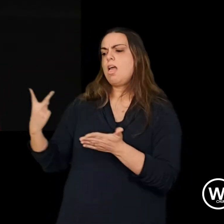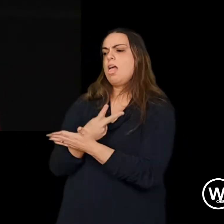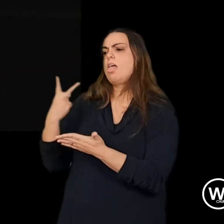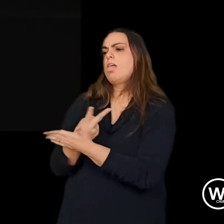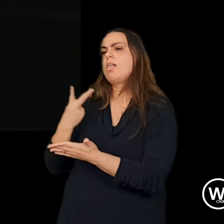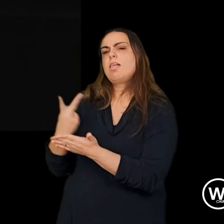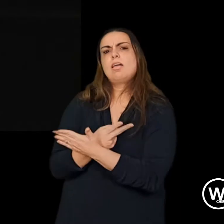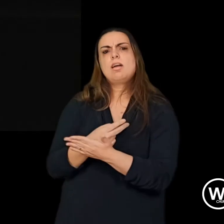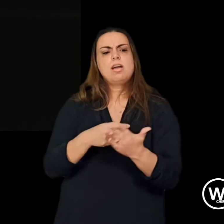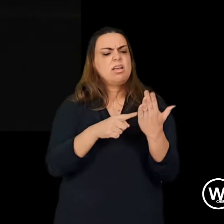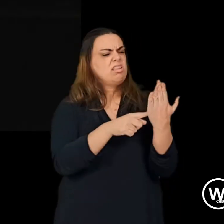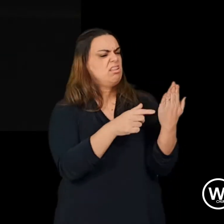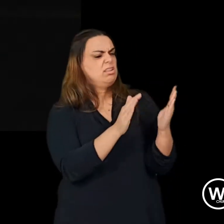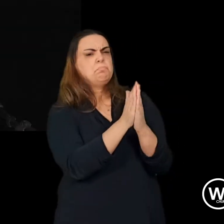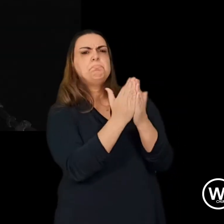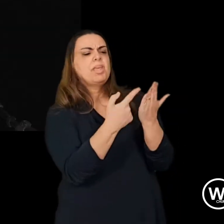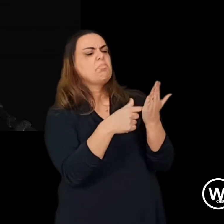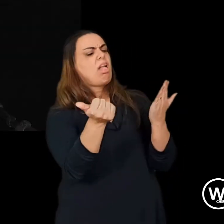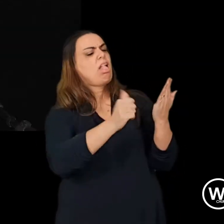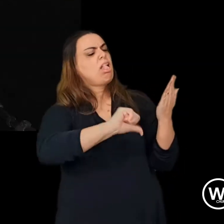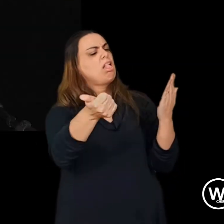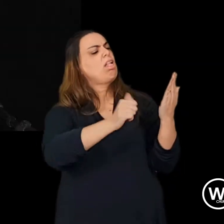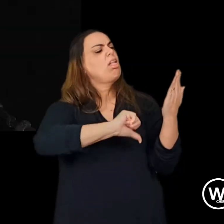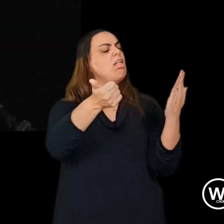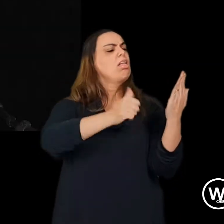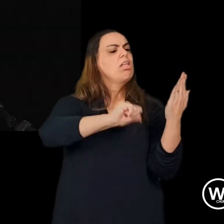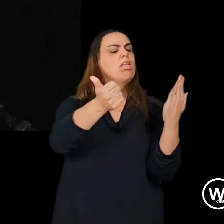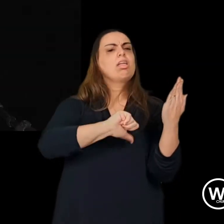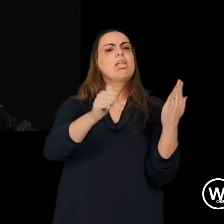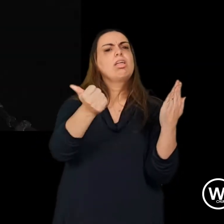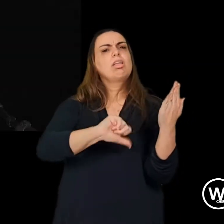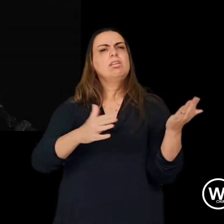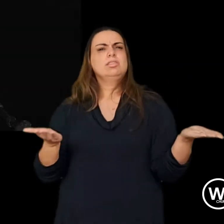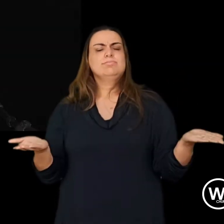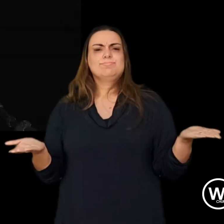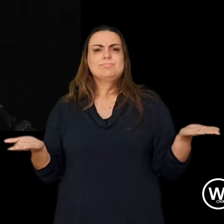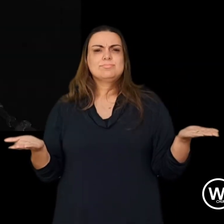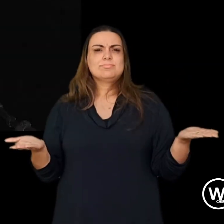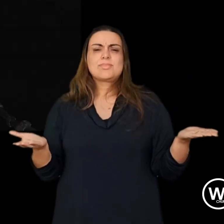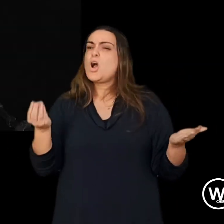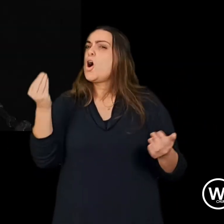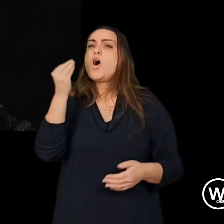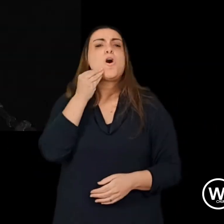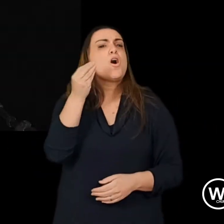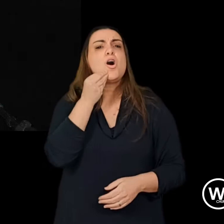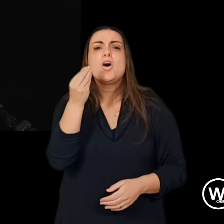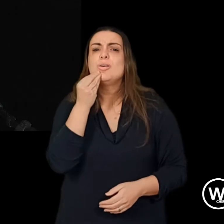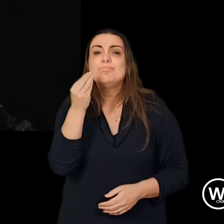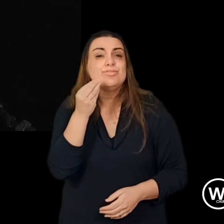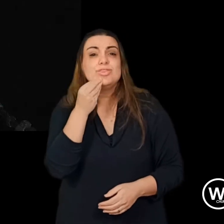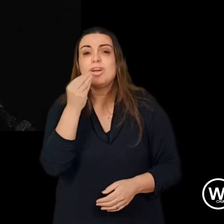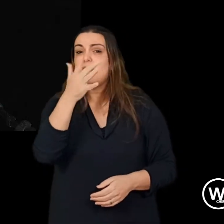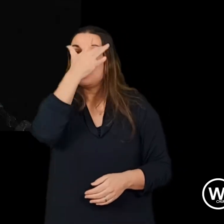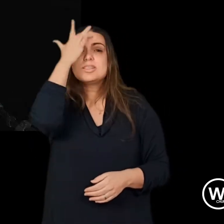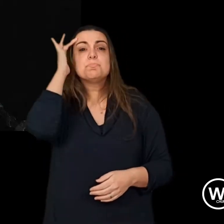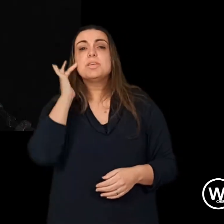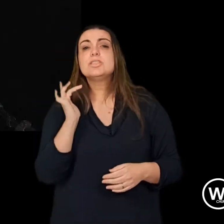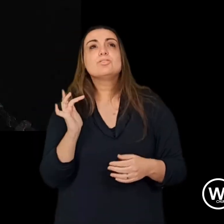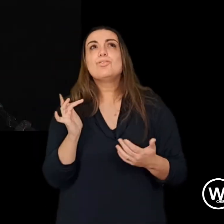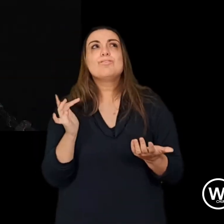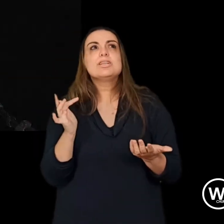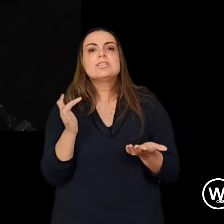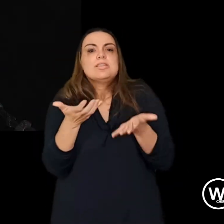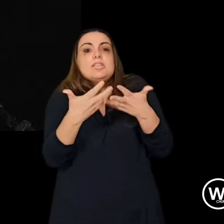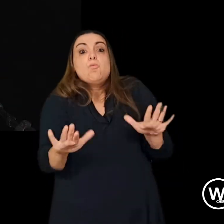erros, dos seus acertos, das suas vitórias e das suas derrotas. E é claro que para essas pessoas, a Bíblia ela não